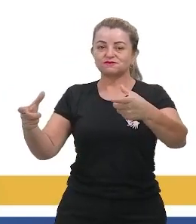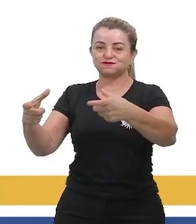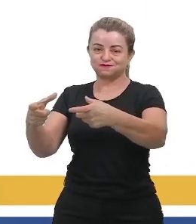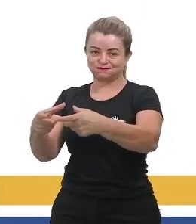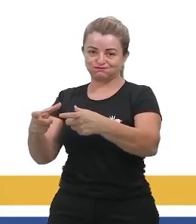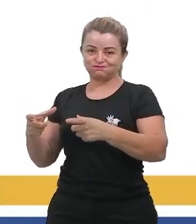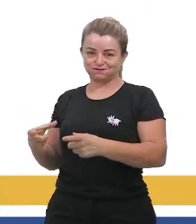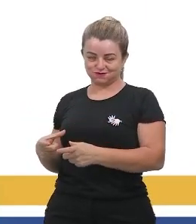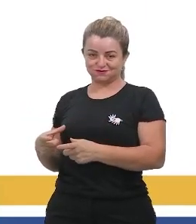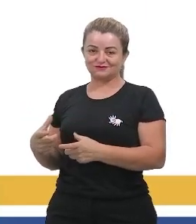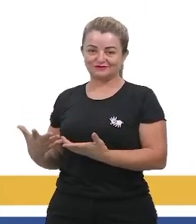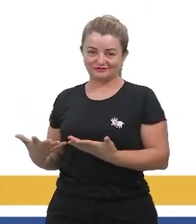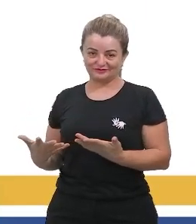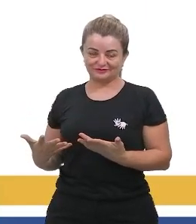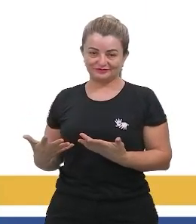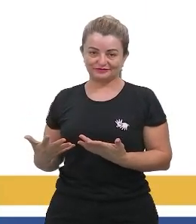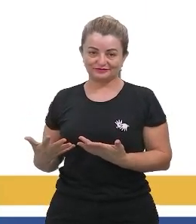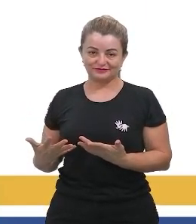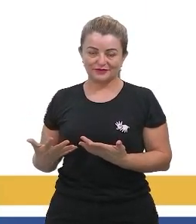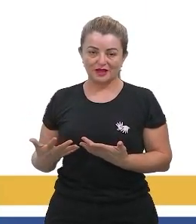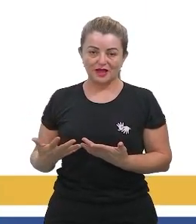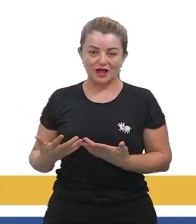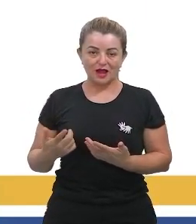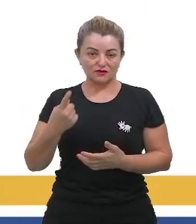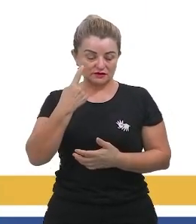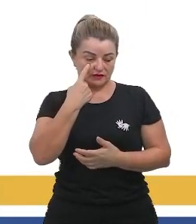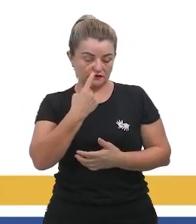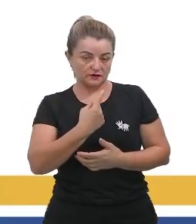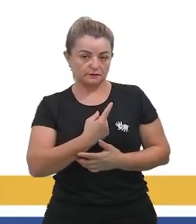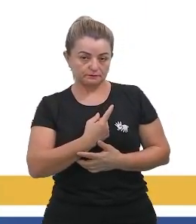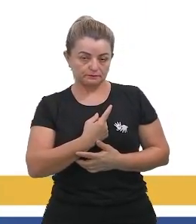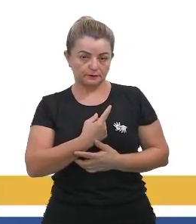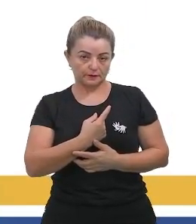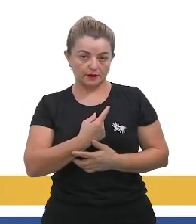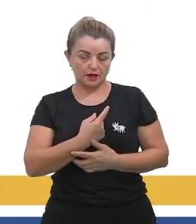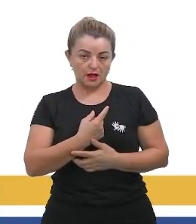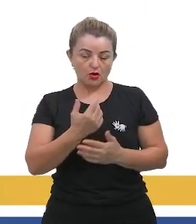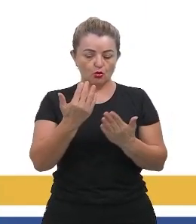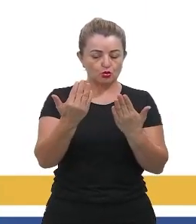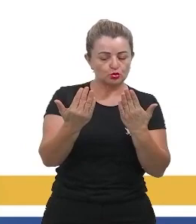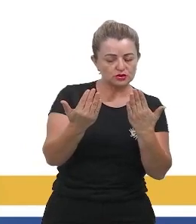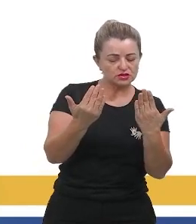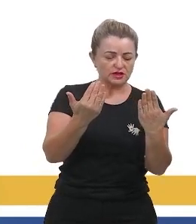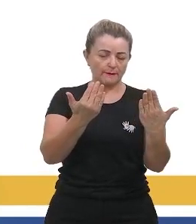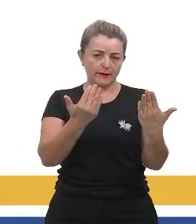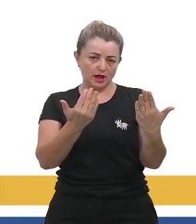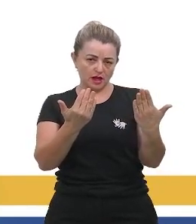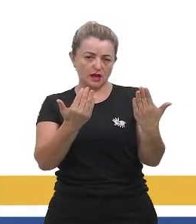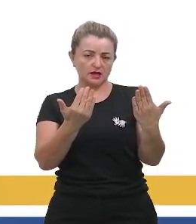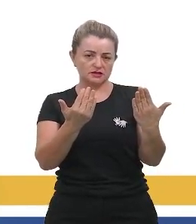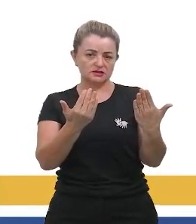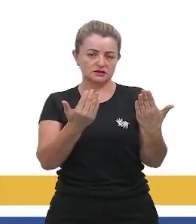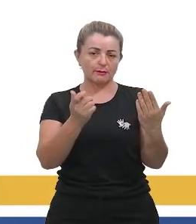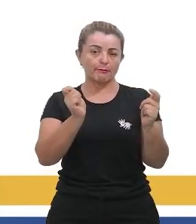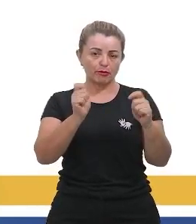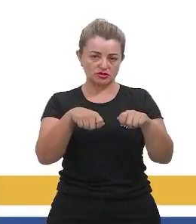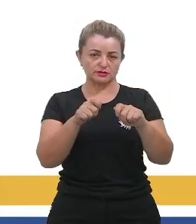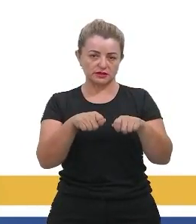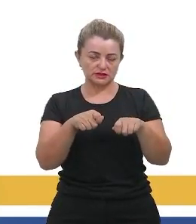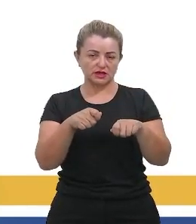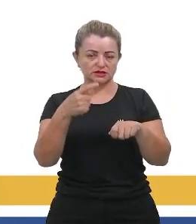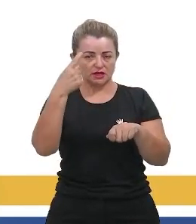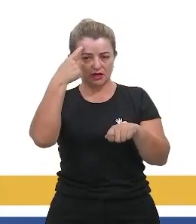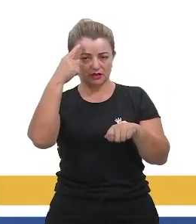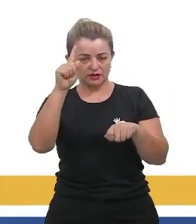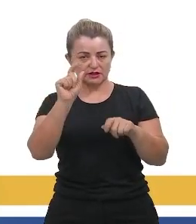em consideração essa relação. Aí você vai lá. Quando você estabelece uma abertura, como eu falei agora há pouco, você tem a ideia de